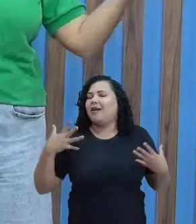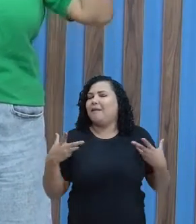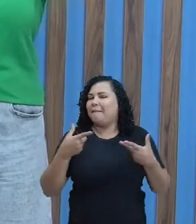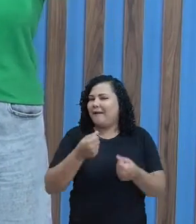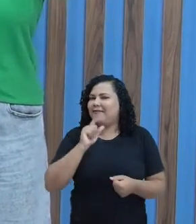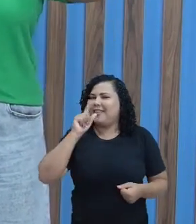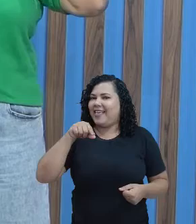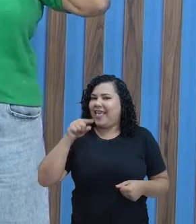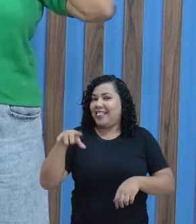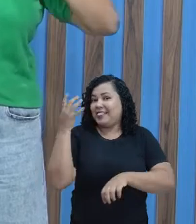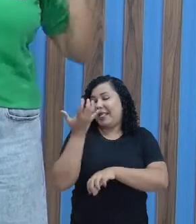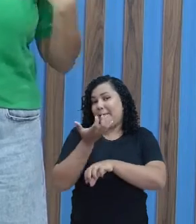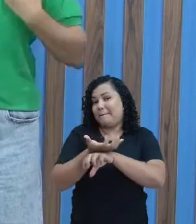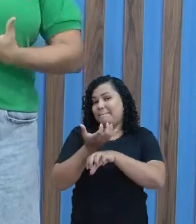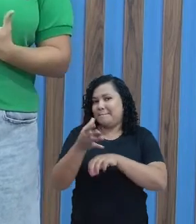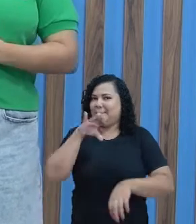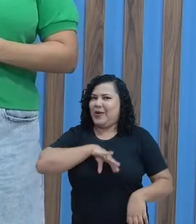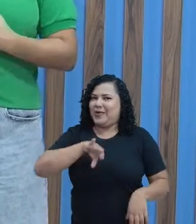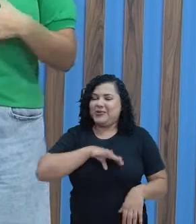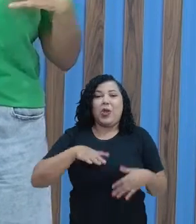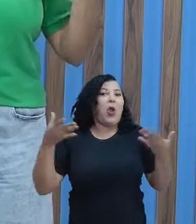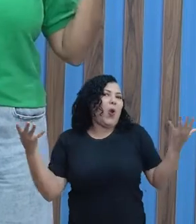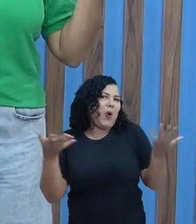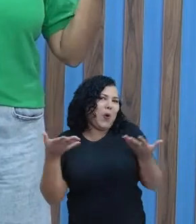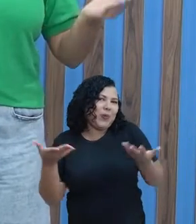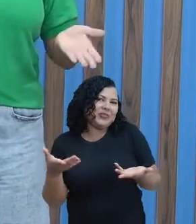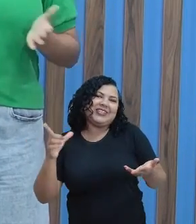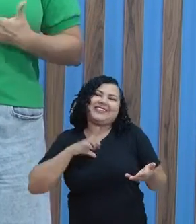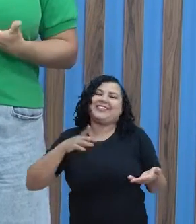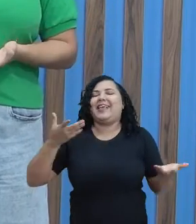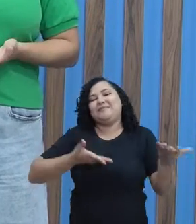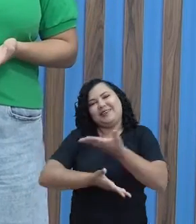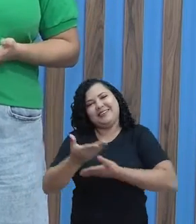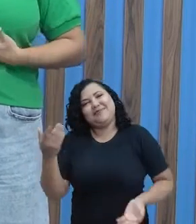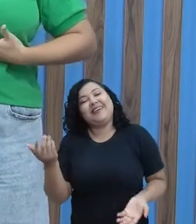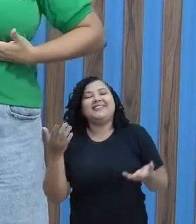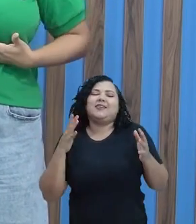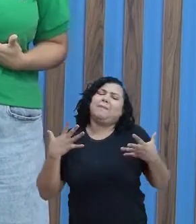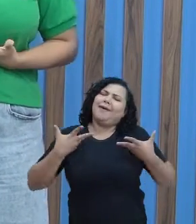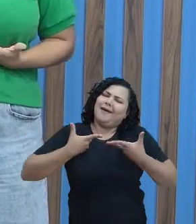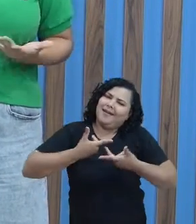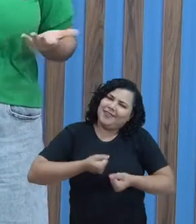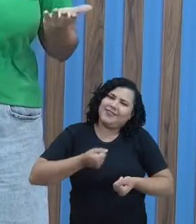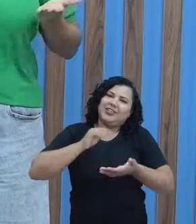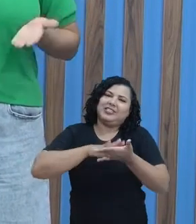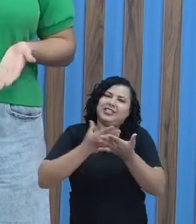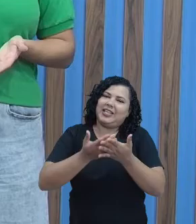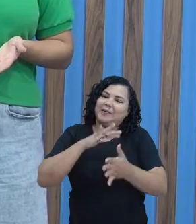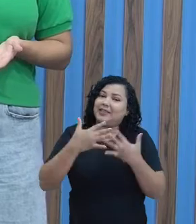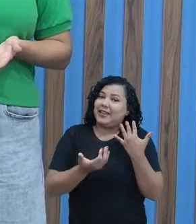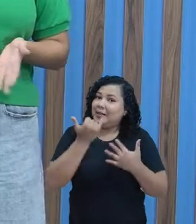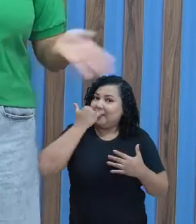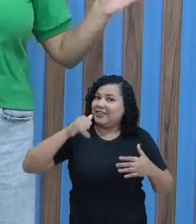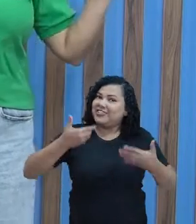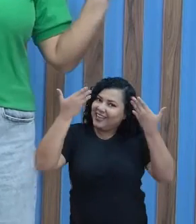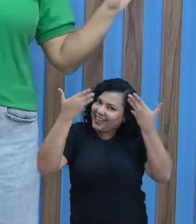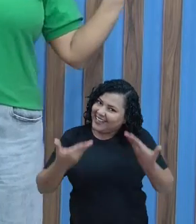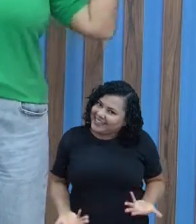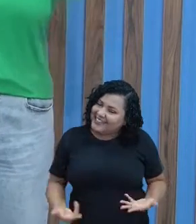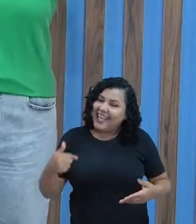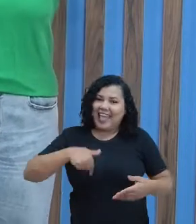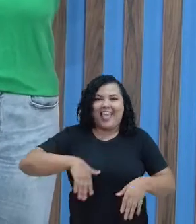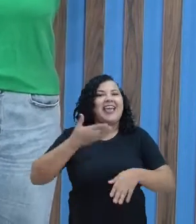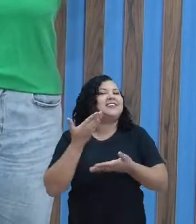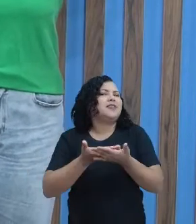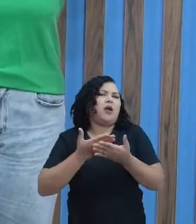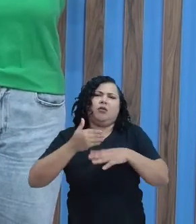não? Hoje eu conto com a presença ilustre de Jéssica, que fará nossa tradução para Libras, o que torna a nossa